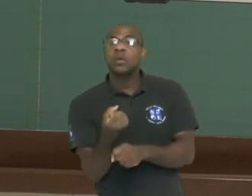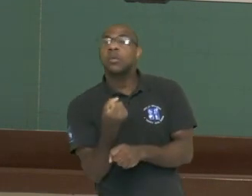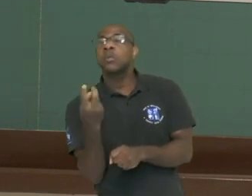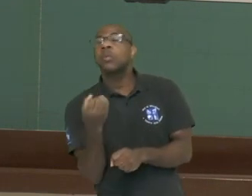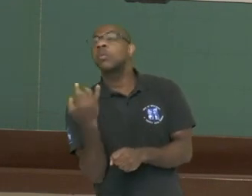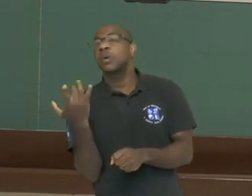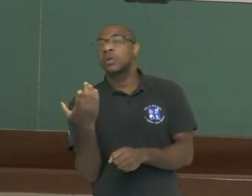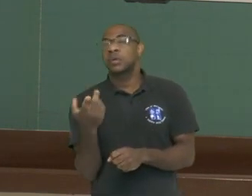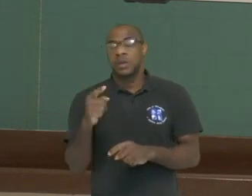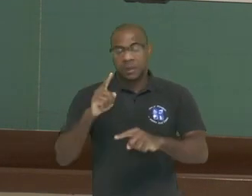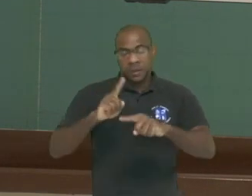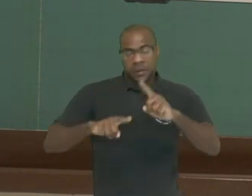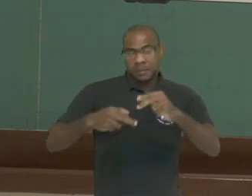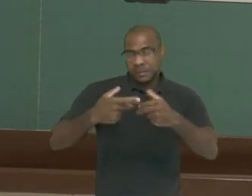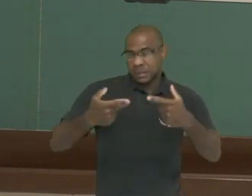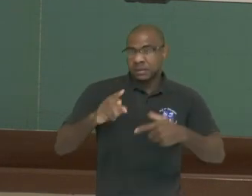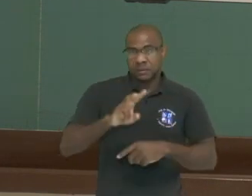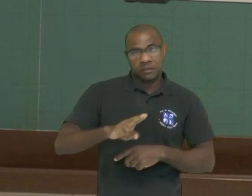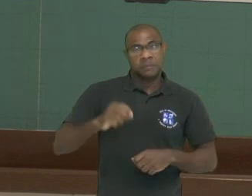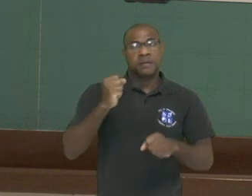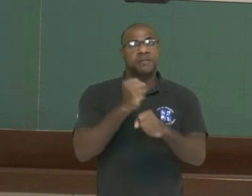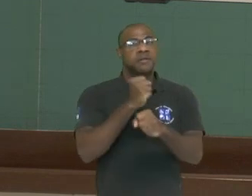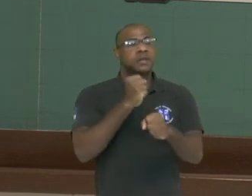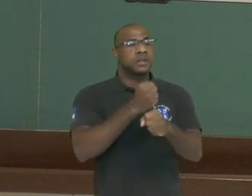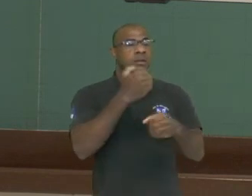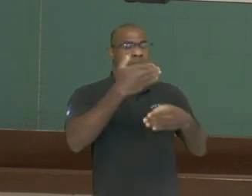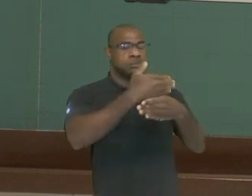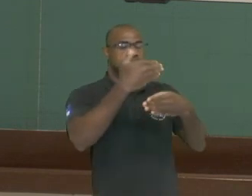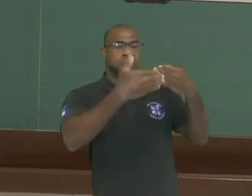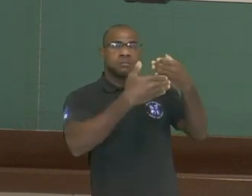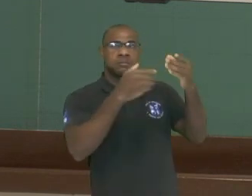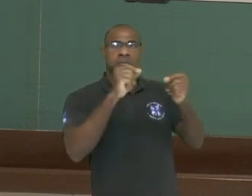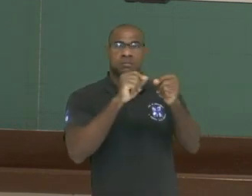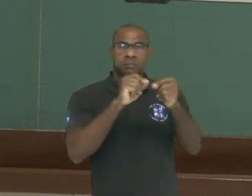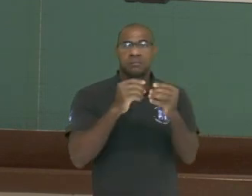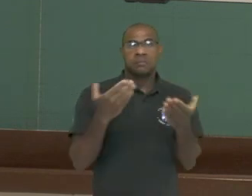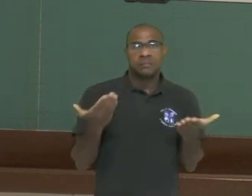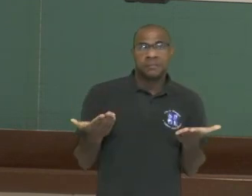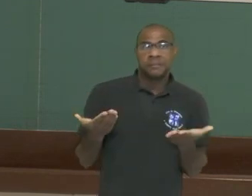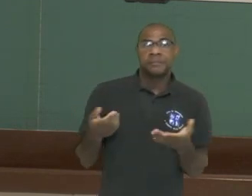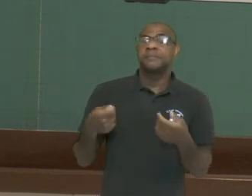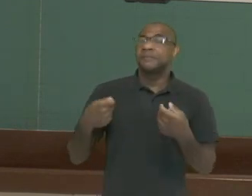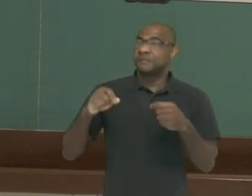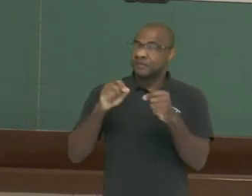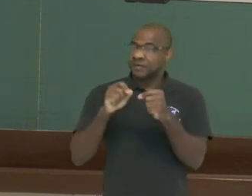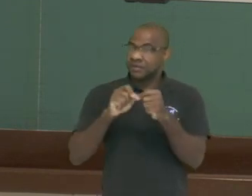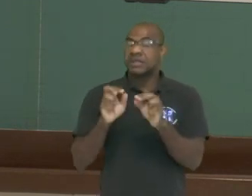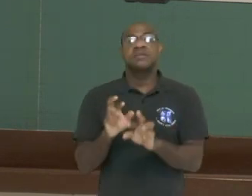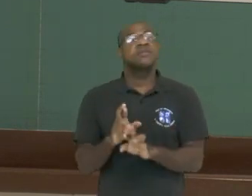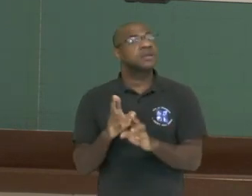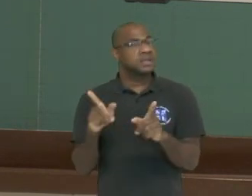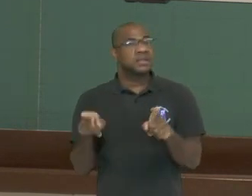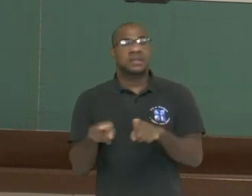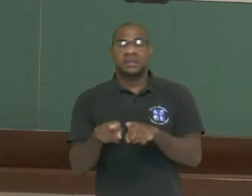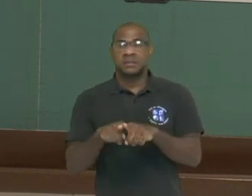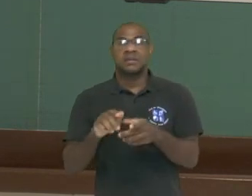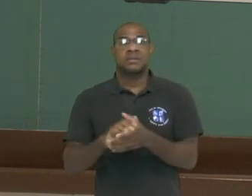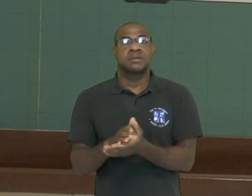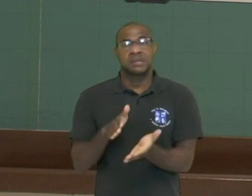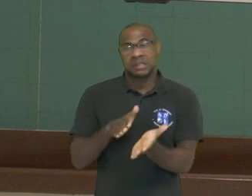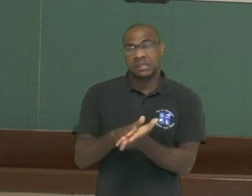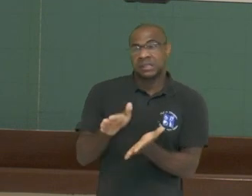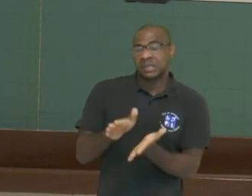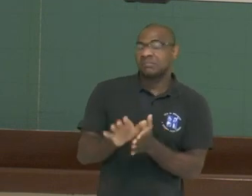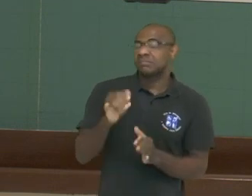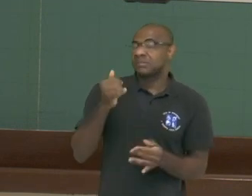você vai estar usando para fazer uma pequena reforma ou mesmo para construir uma casa do zero, vai fazer diferença aí nesse gasto de